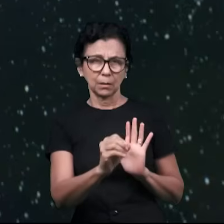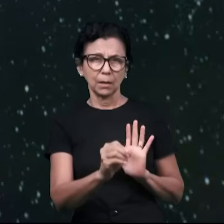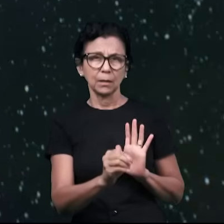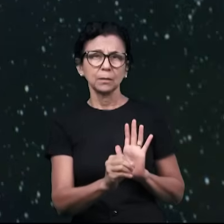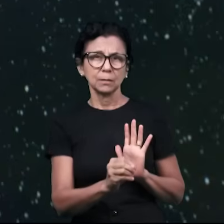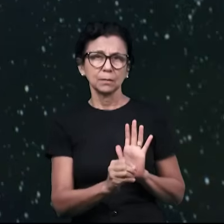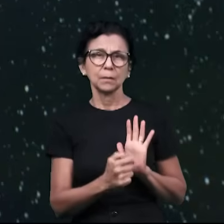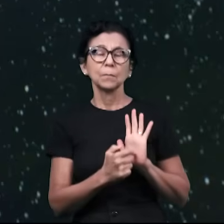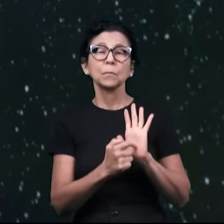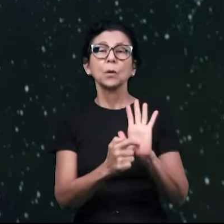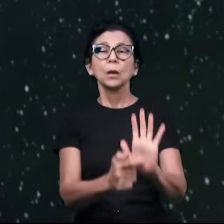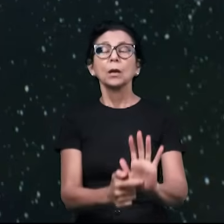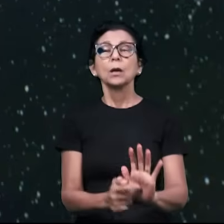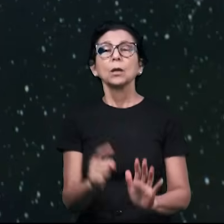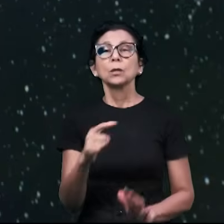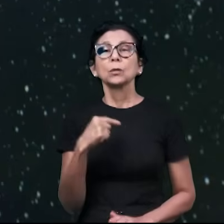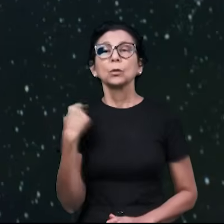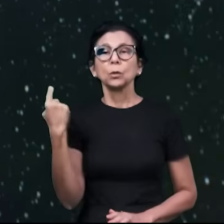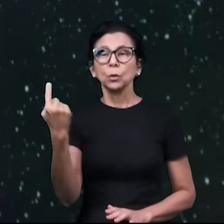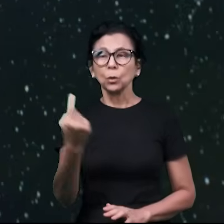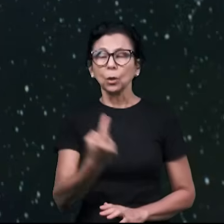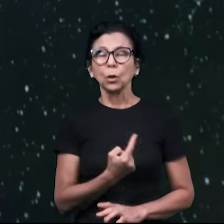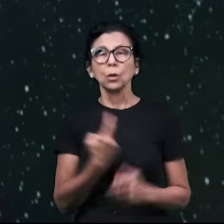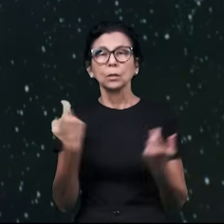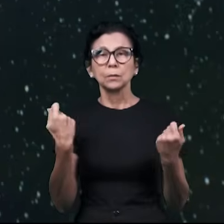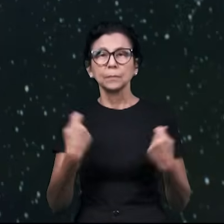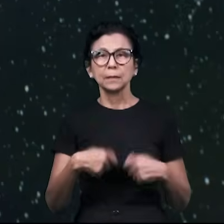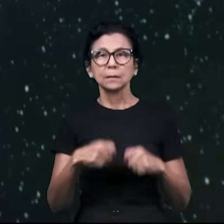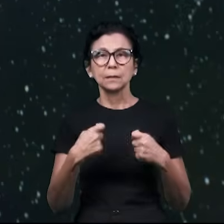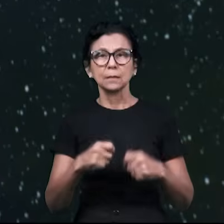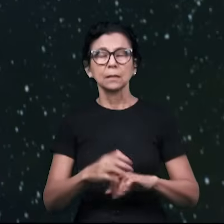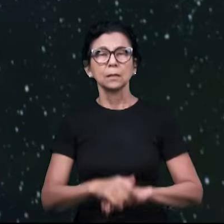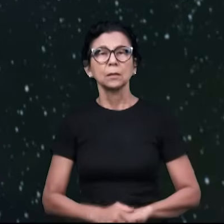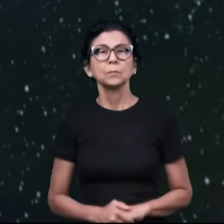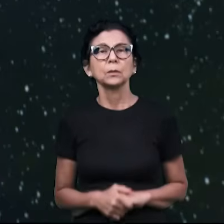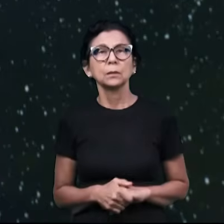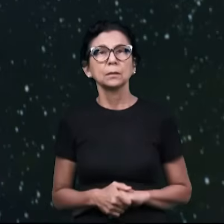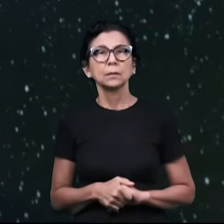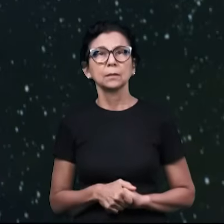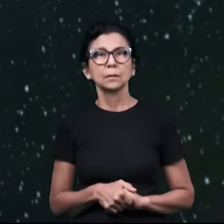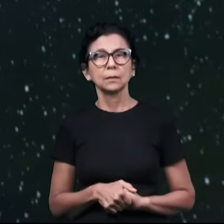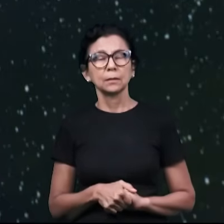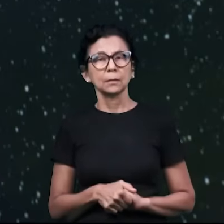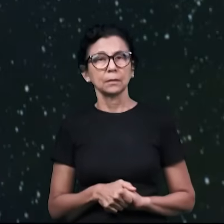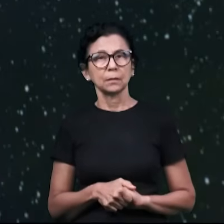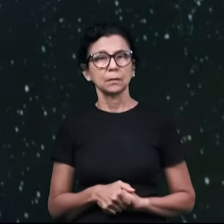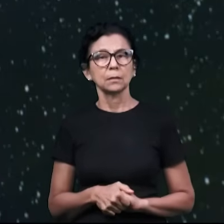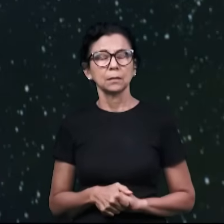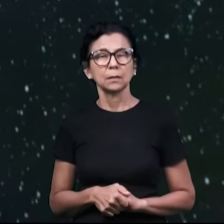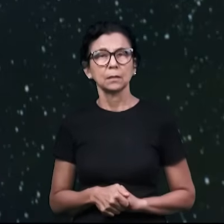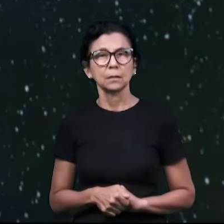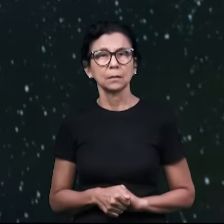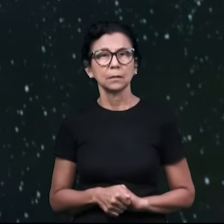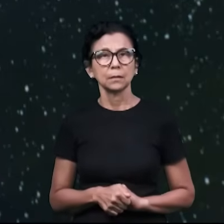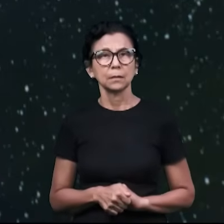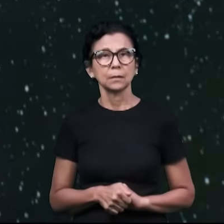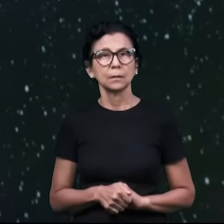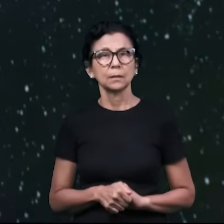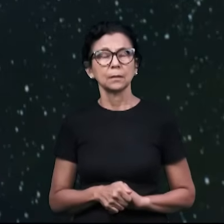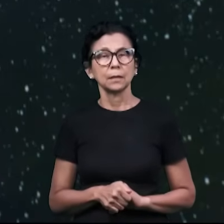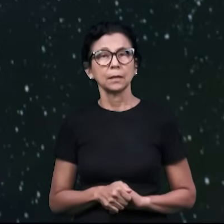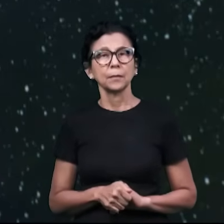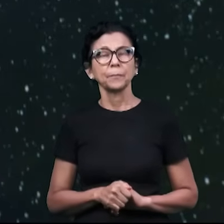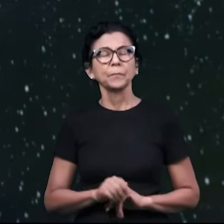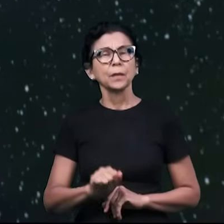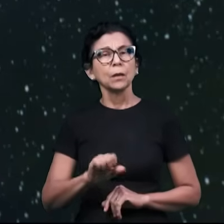temos que ter ousadia para entrar no Santíssimo, fazendo a referência ao Velho Testamento, pelo